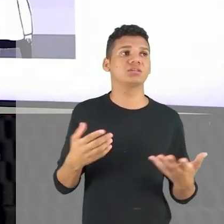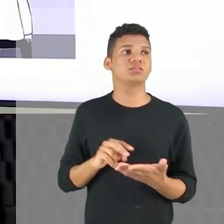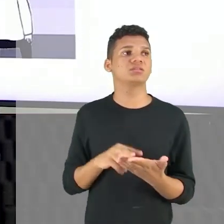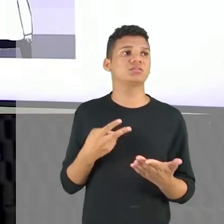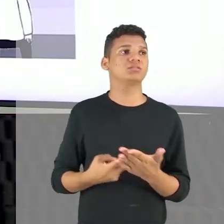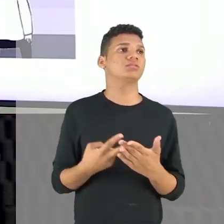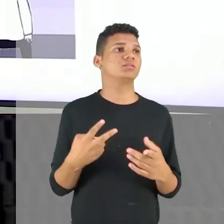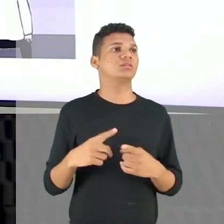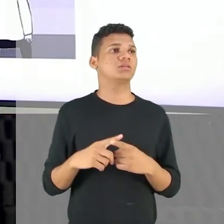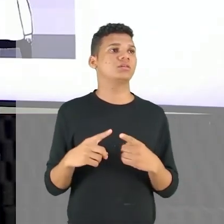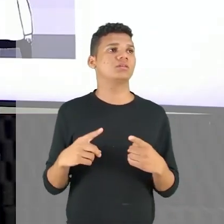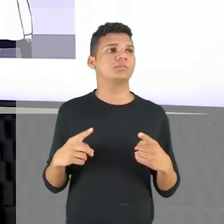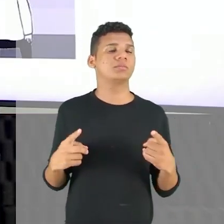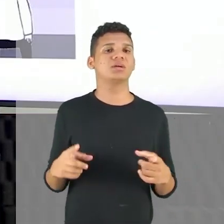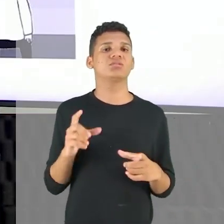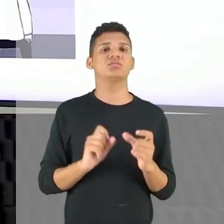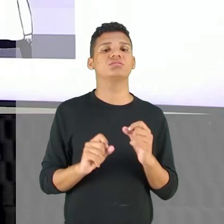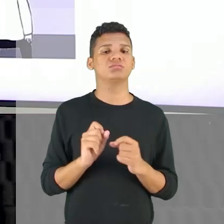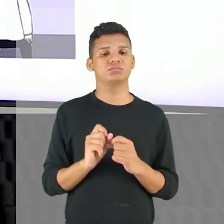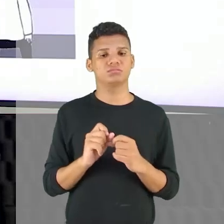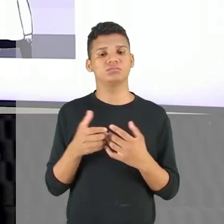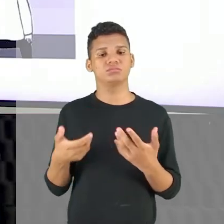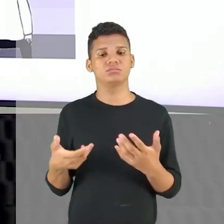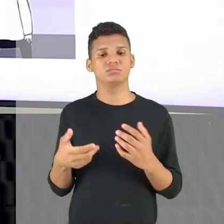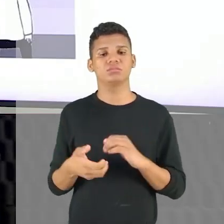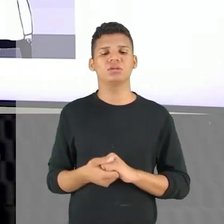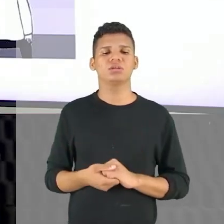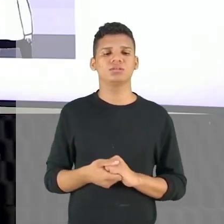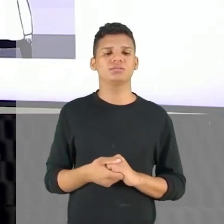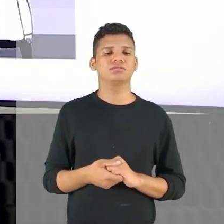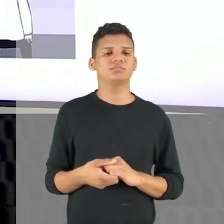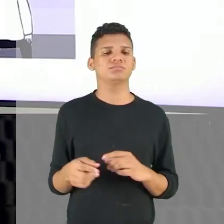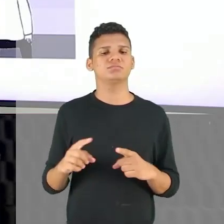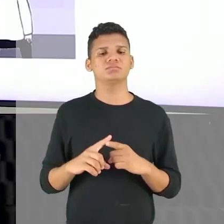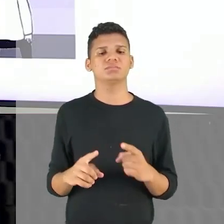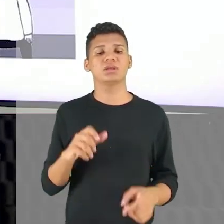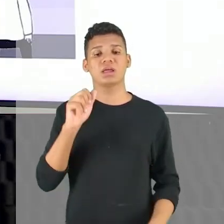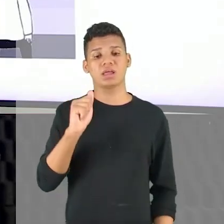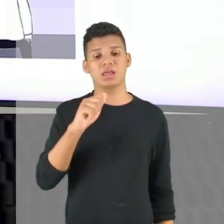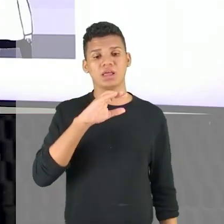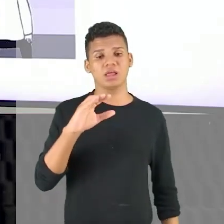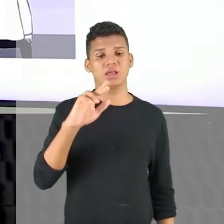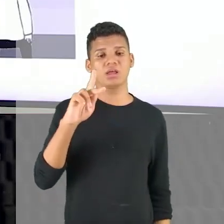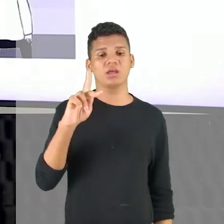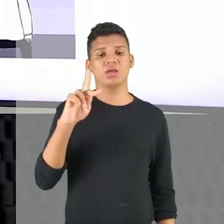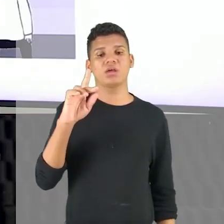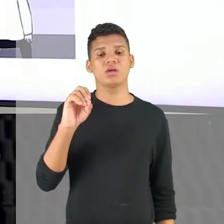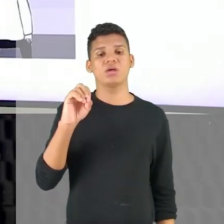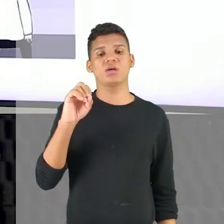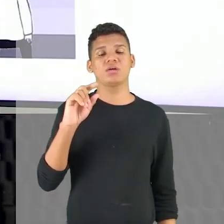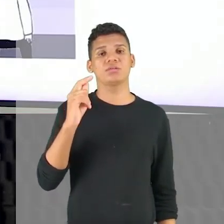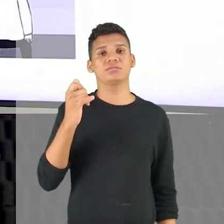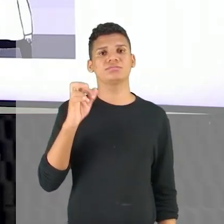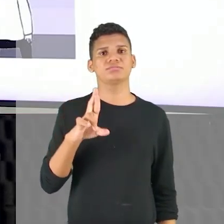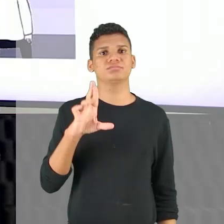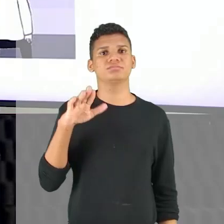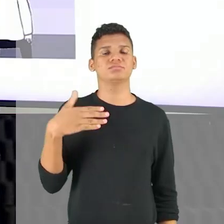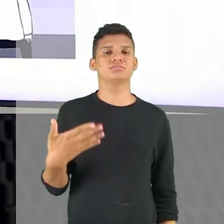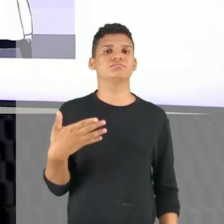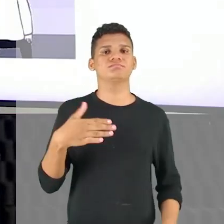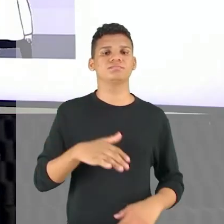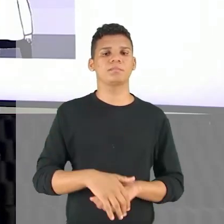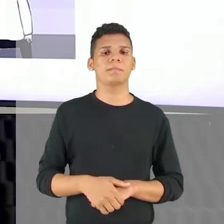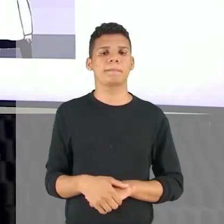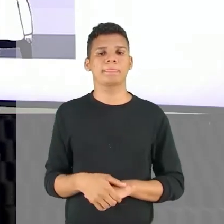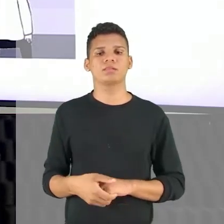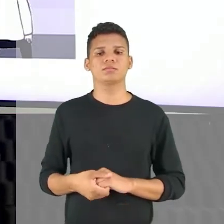fala ahogar, né? E eles se abraçam. Aí aqui então a expressão ahogar. Agora já é essa questão que eu estava falando. Então, aqui